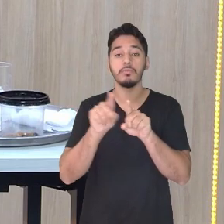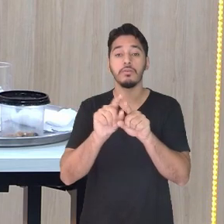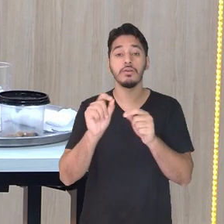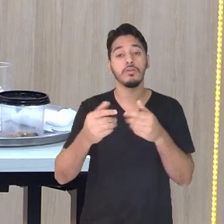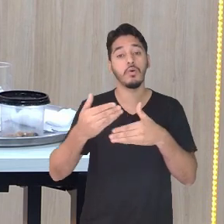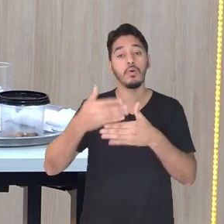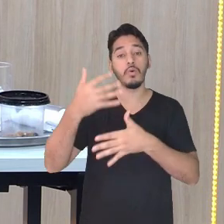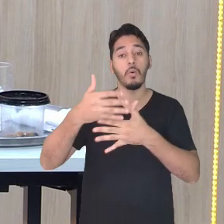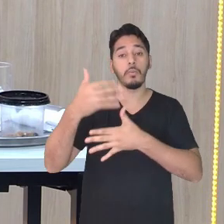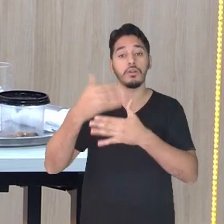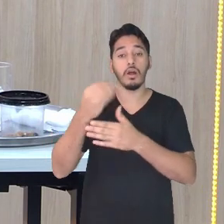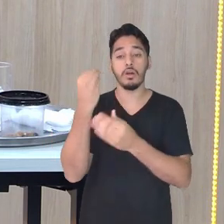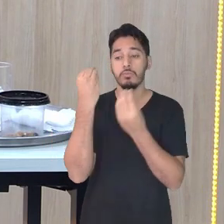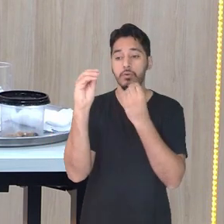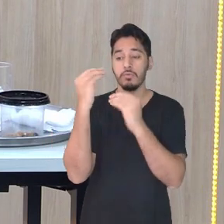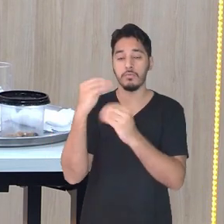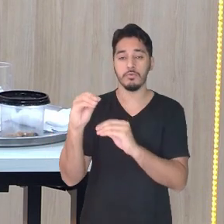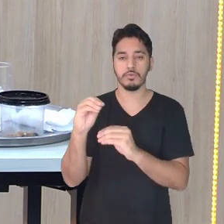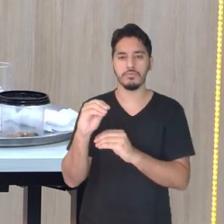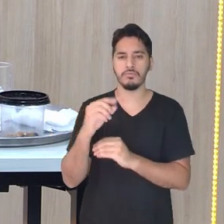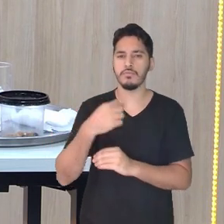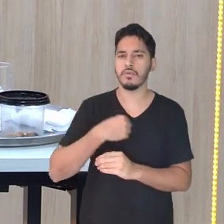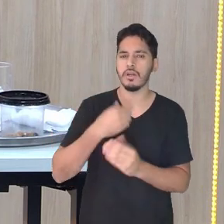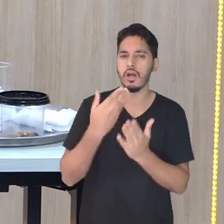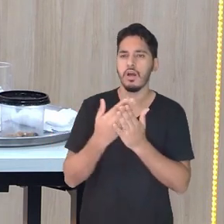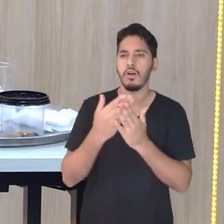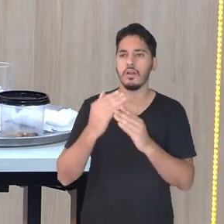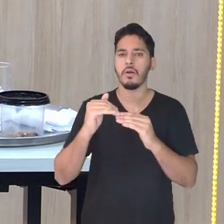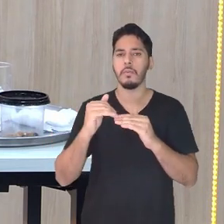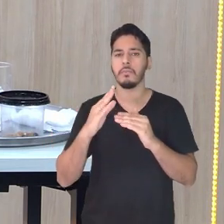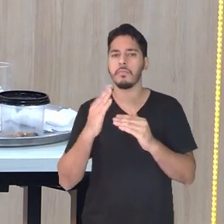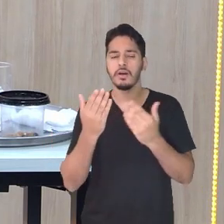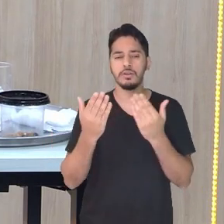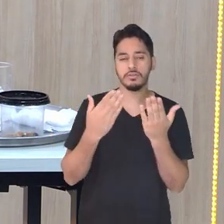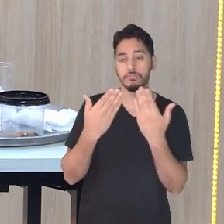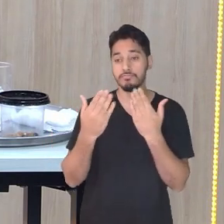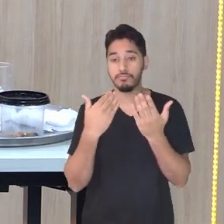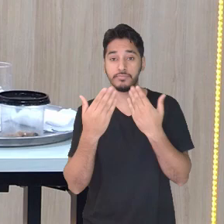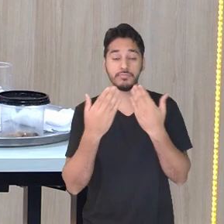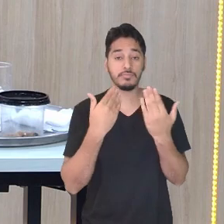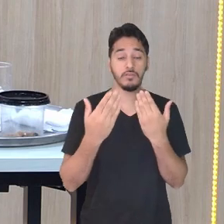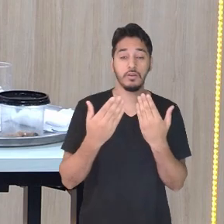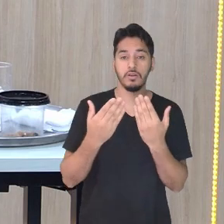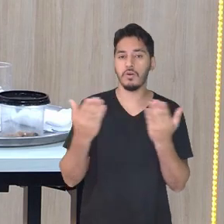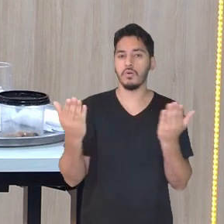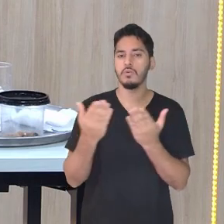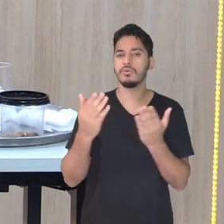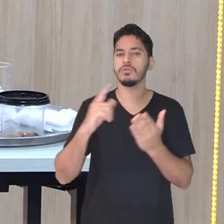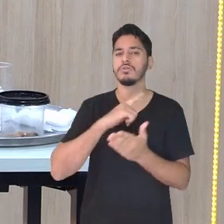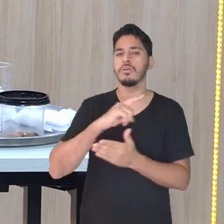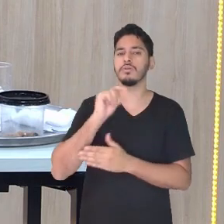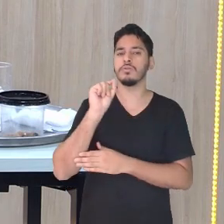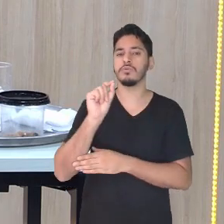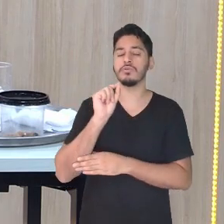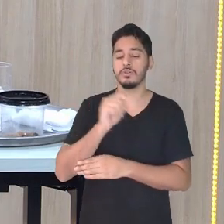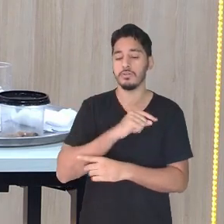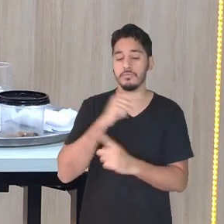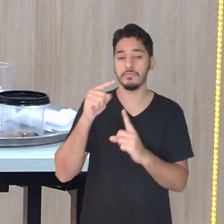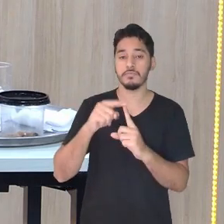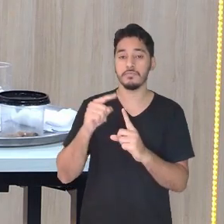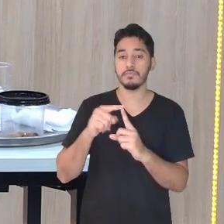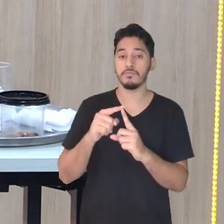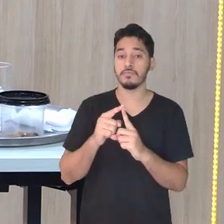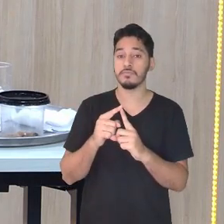seu comentário no chat. E para que a nossa aula fique mais interativa, né, nós contamos aqui